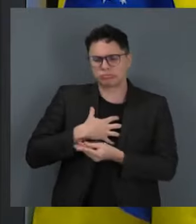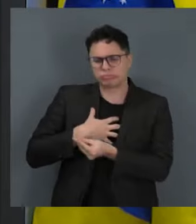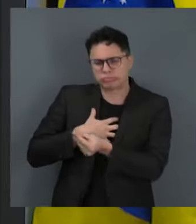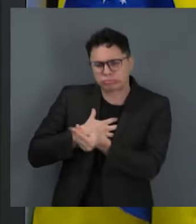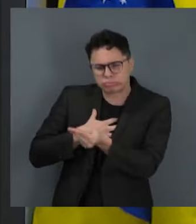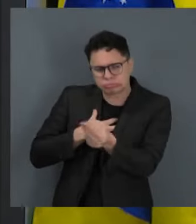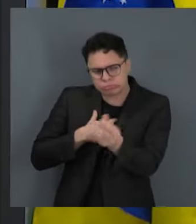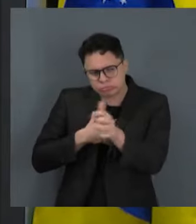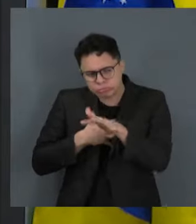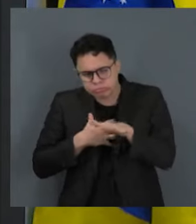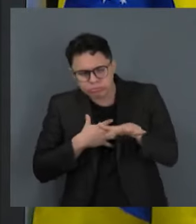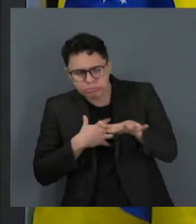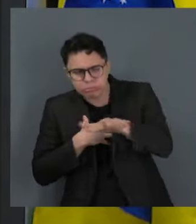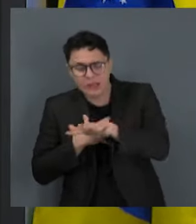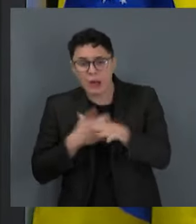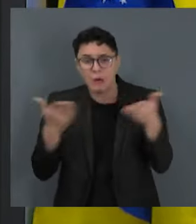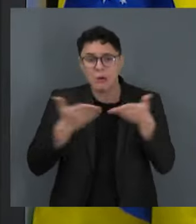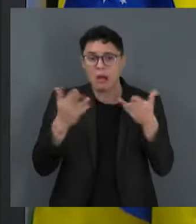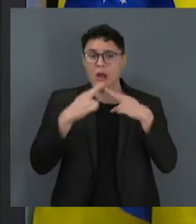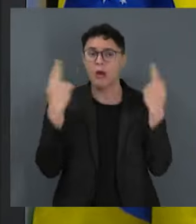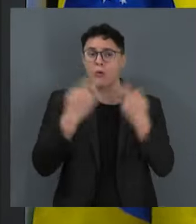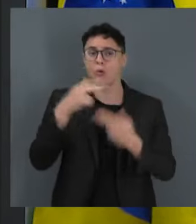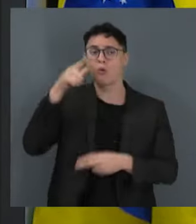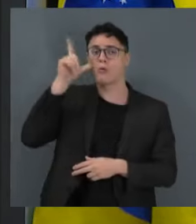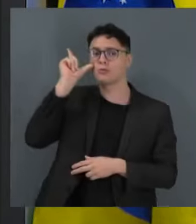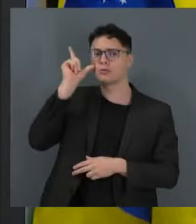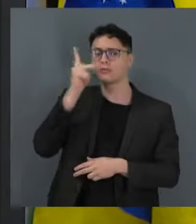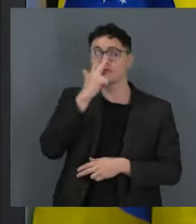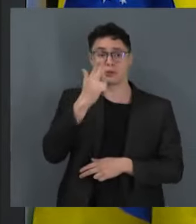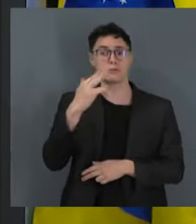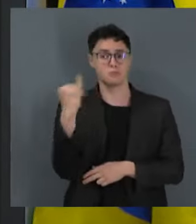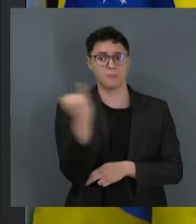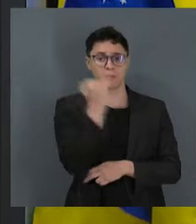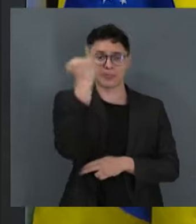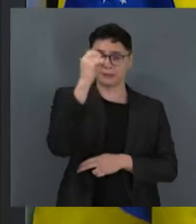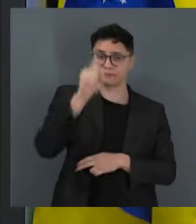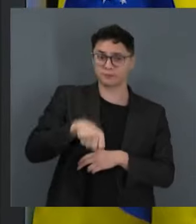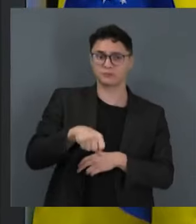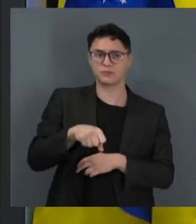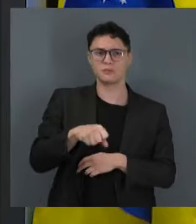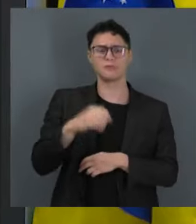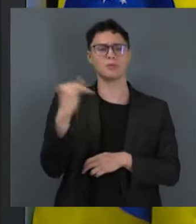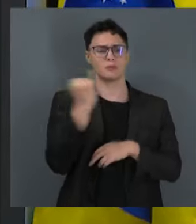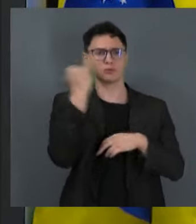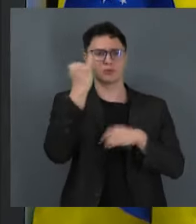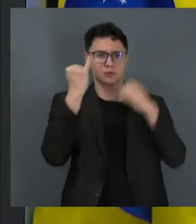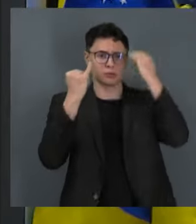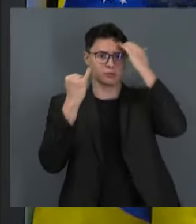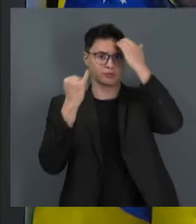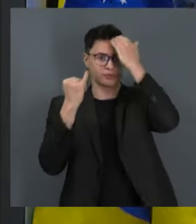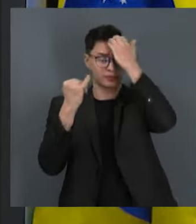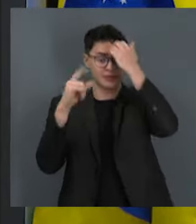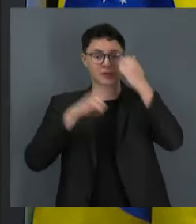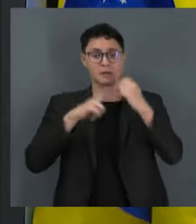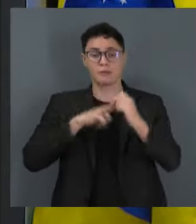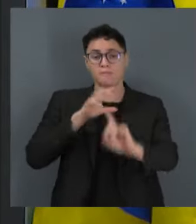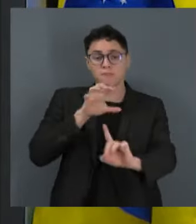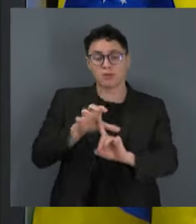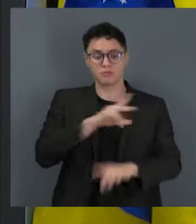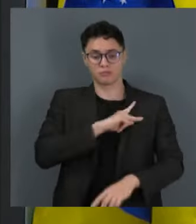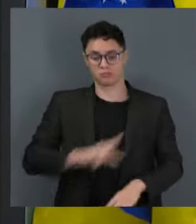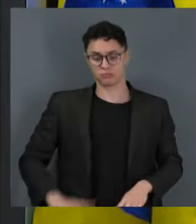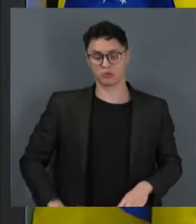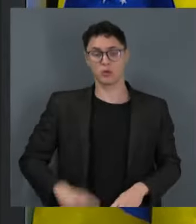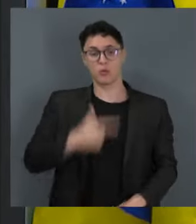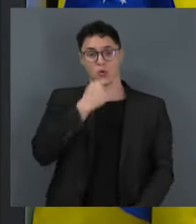atmosfera da nossa audiência de ontem foi tão importante que provocou o Presidente da República